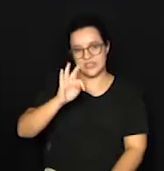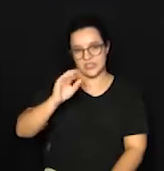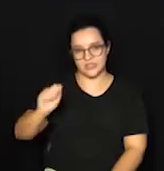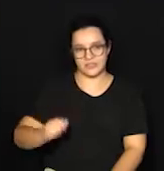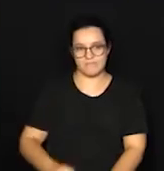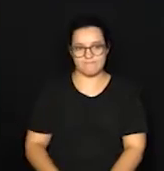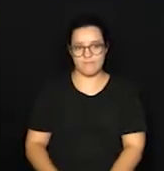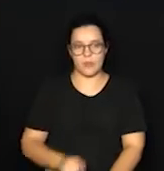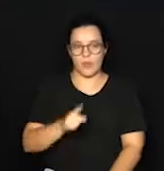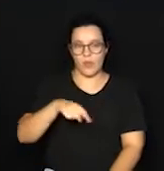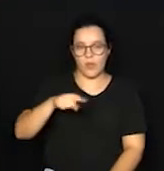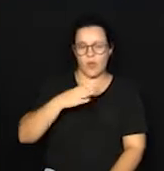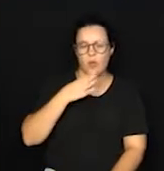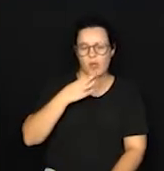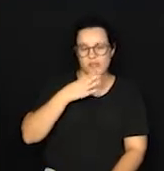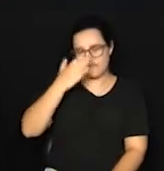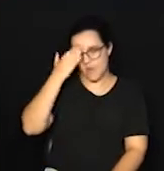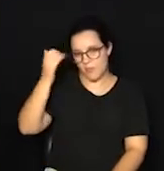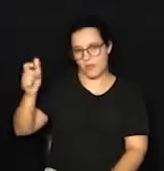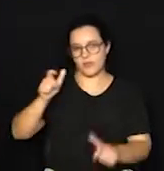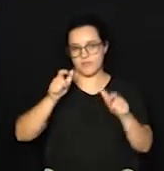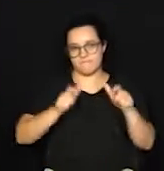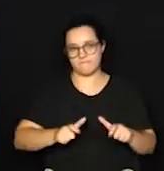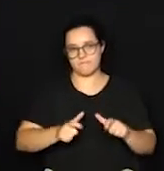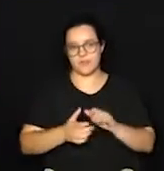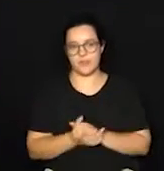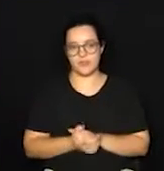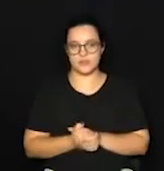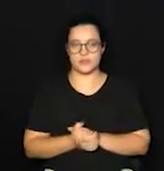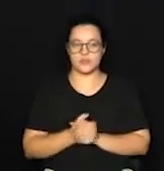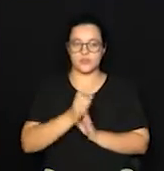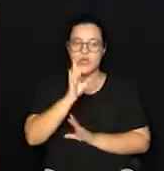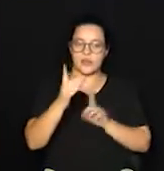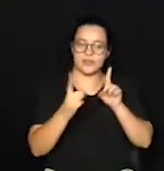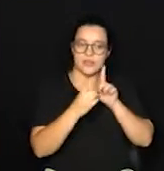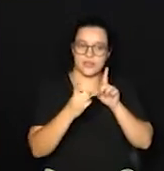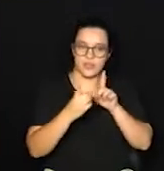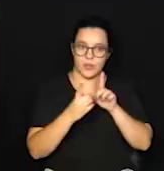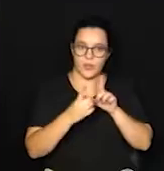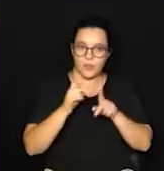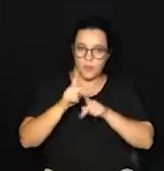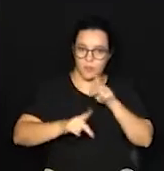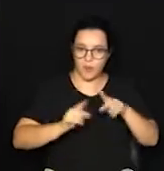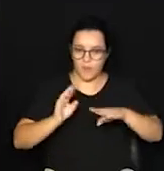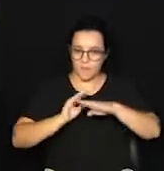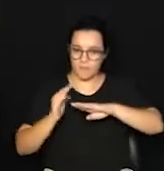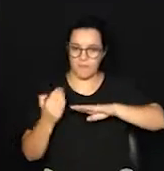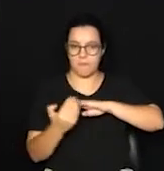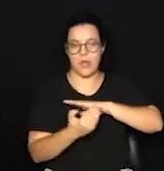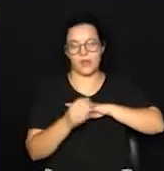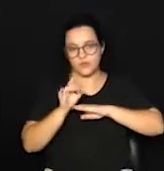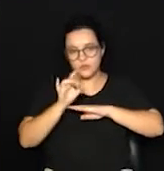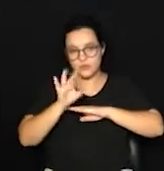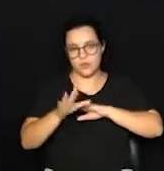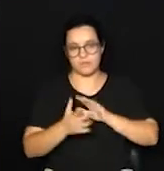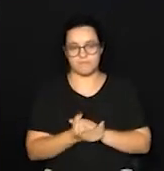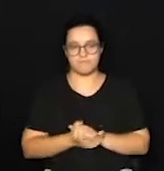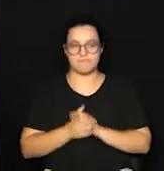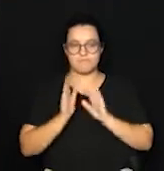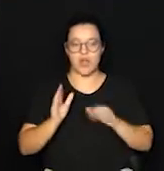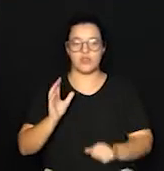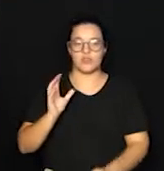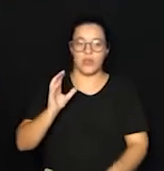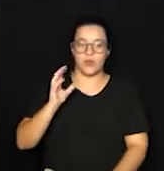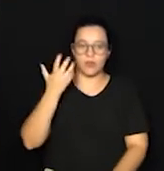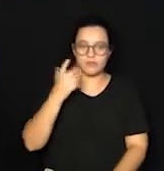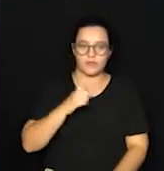PS Metropolitano, a ideia é que atenda não só a população ali do bairro, mas também, como já